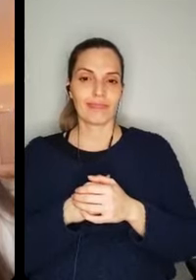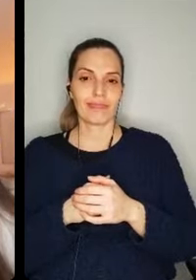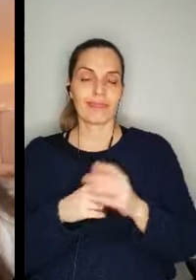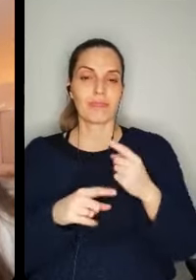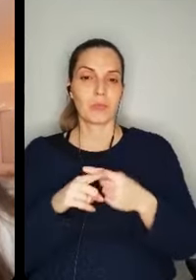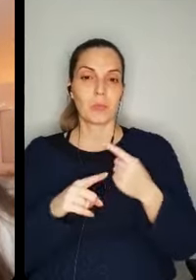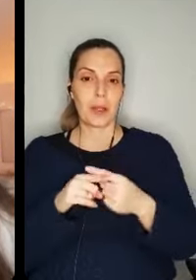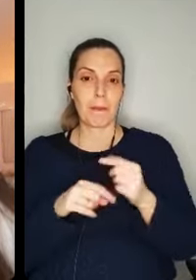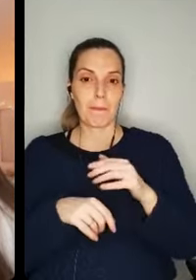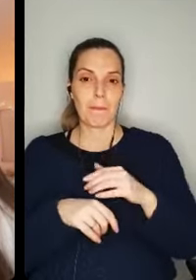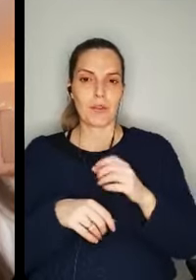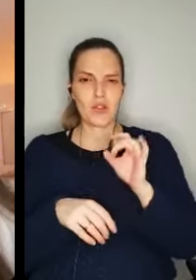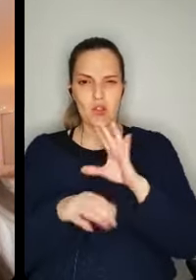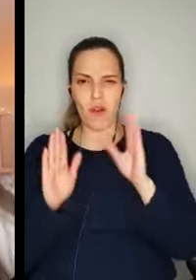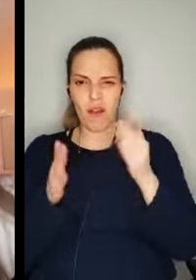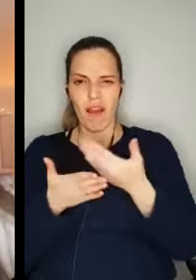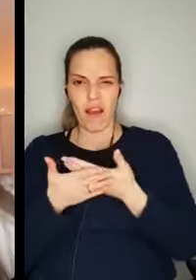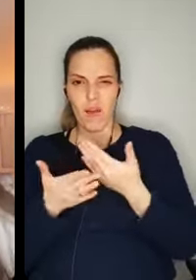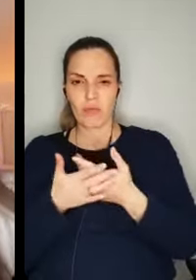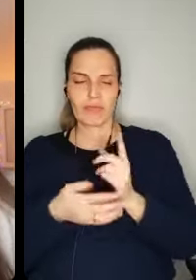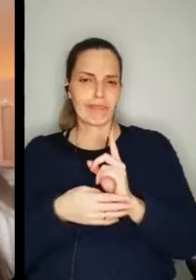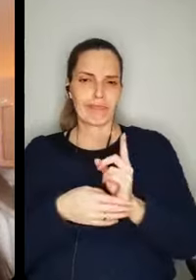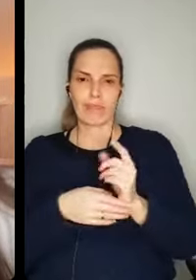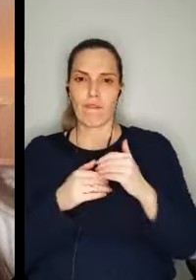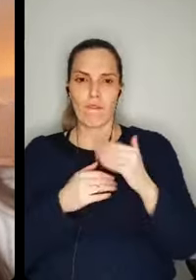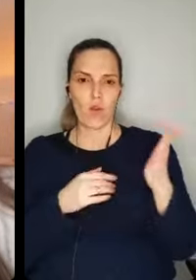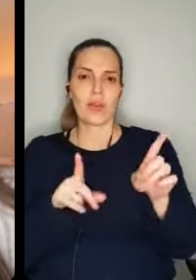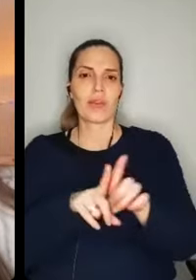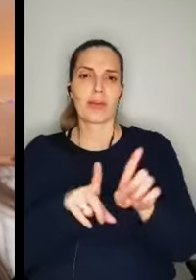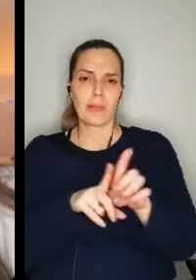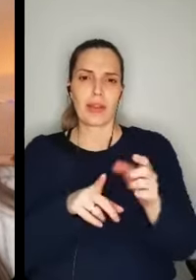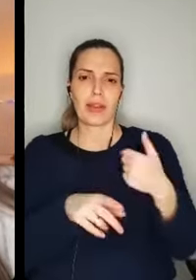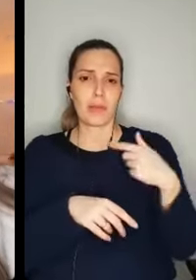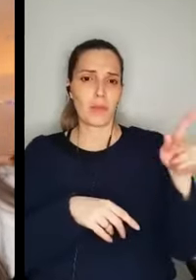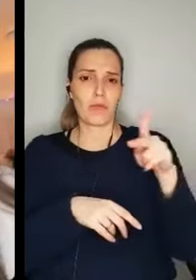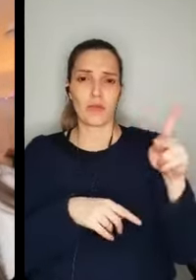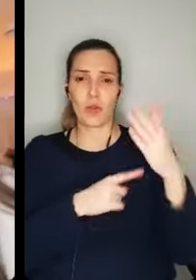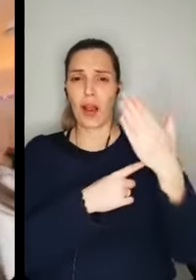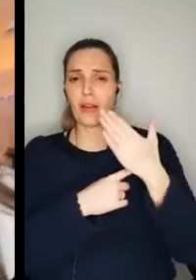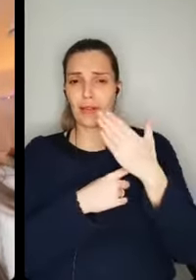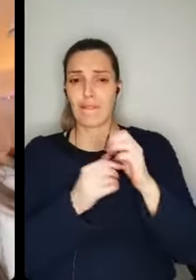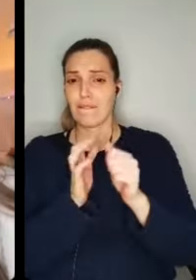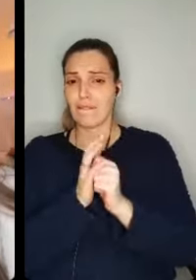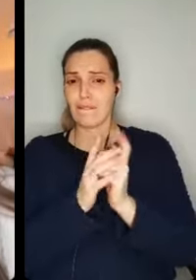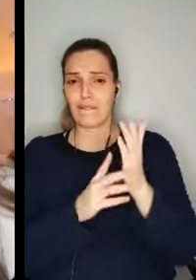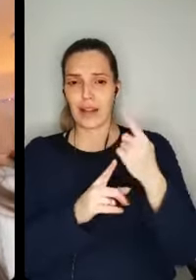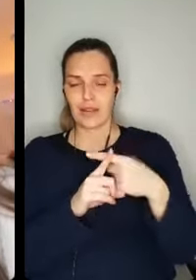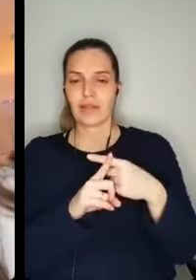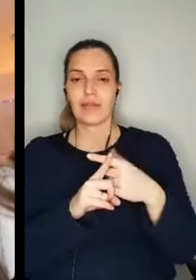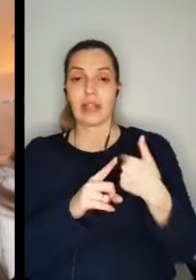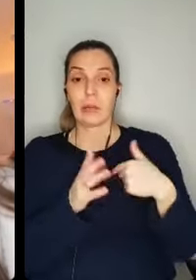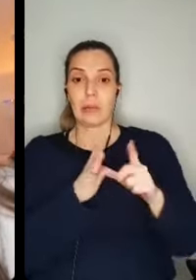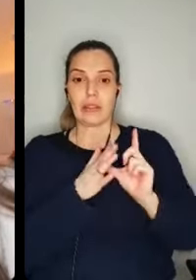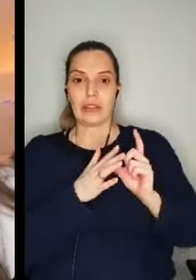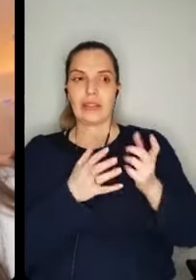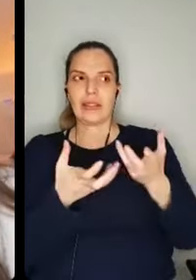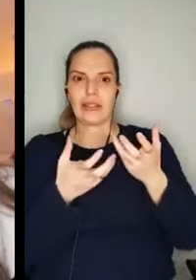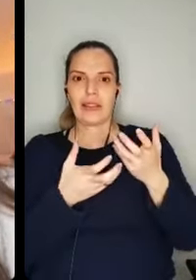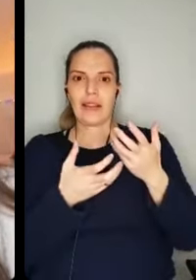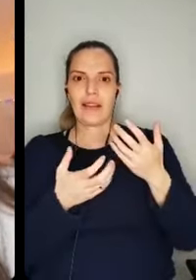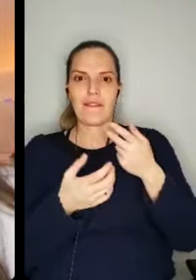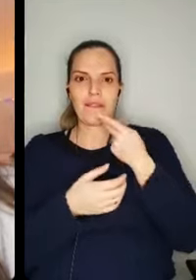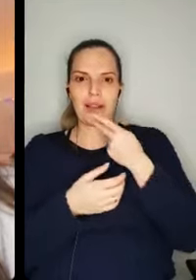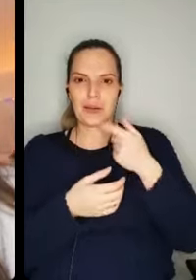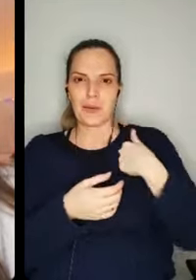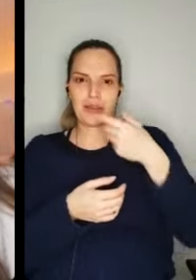muito além das aulas, assim. Eu já recebi muita ajuda de muitos professores, assim. Uma coisa que eu também queria falar antes, mas esqueci, é que muitas